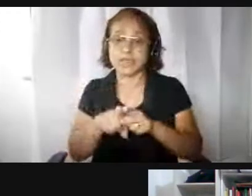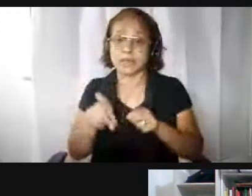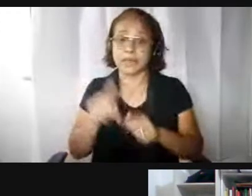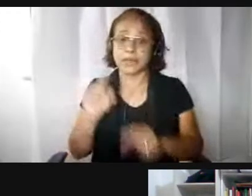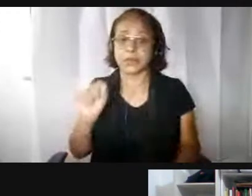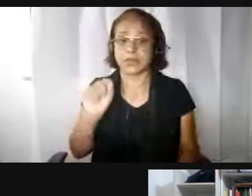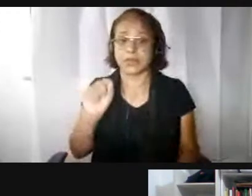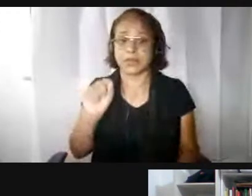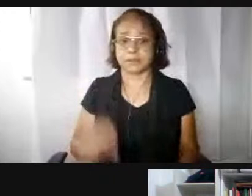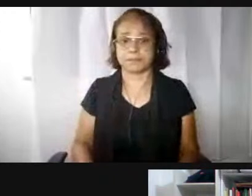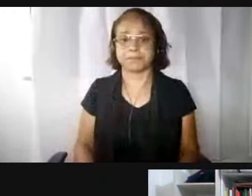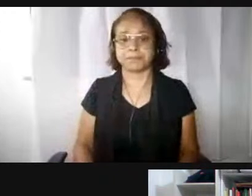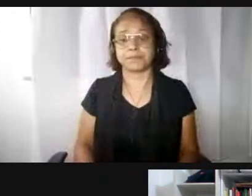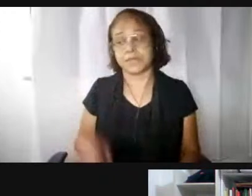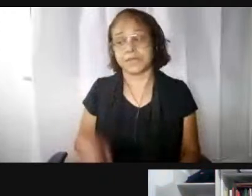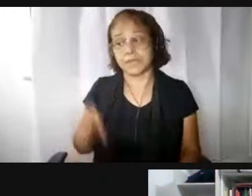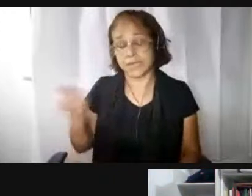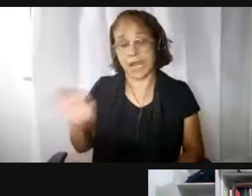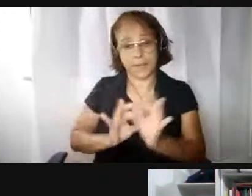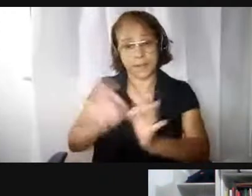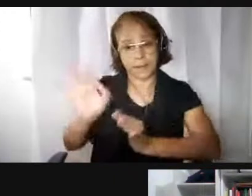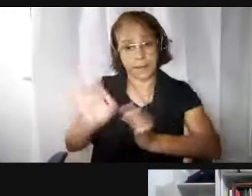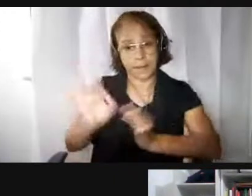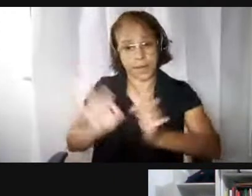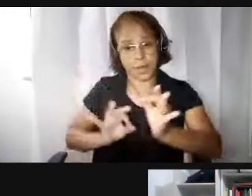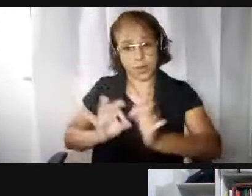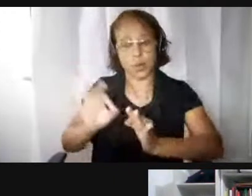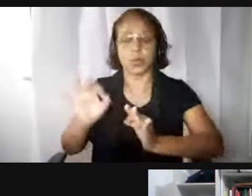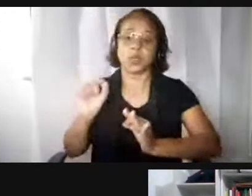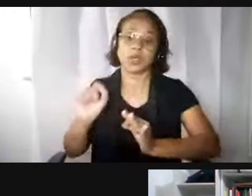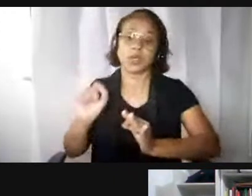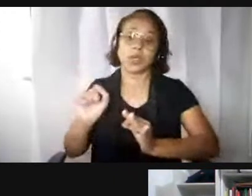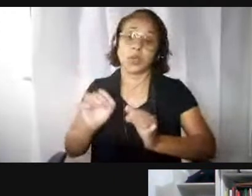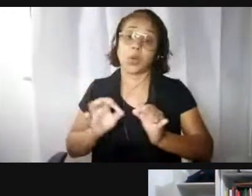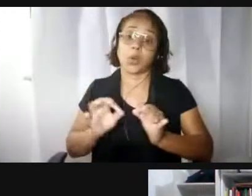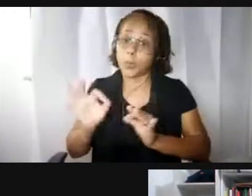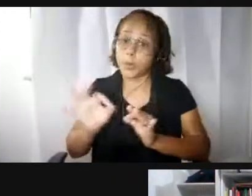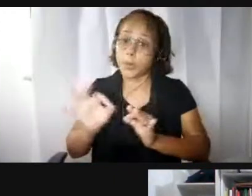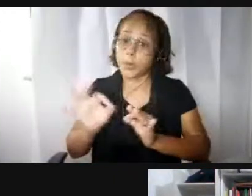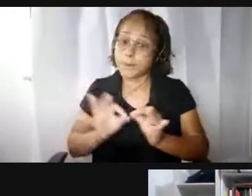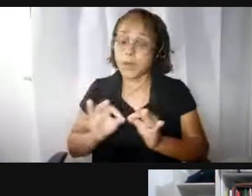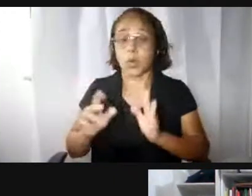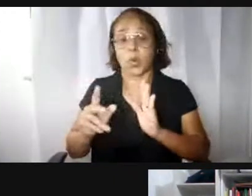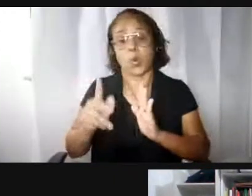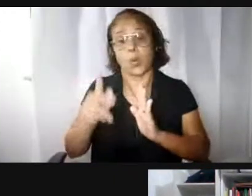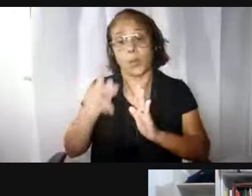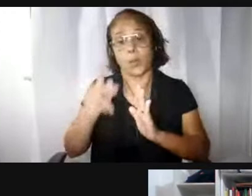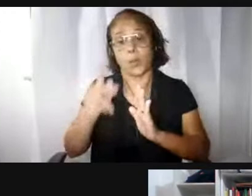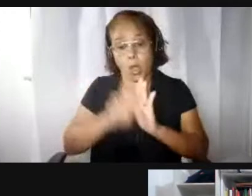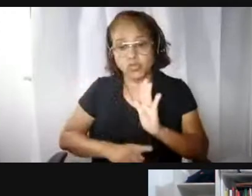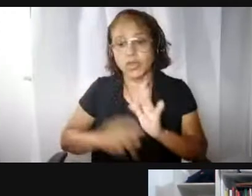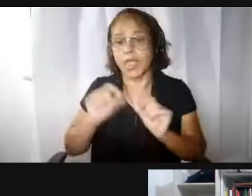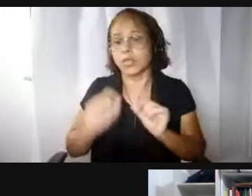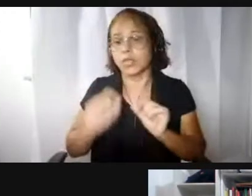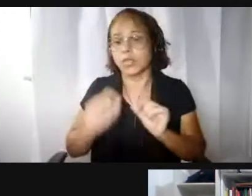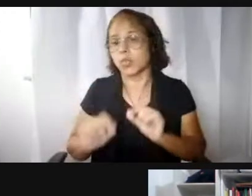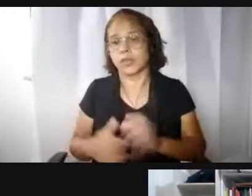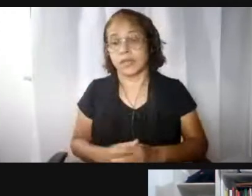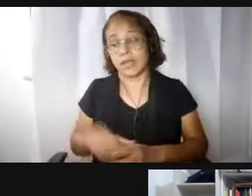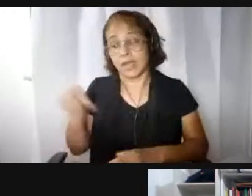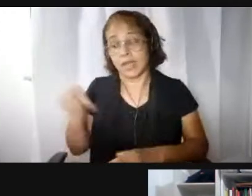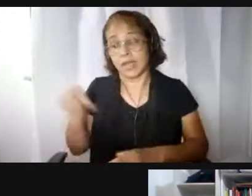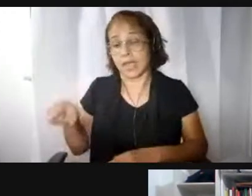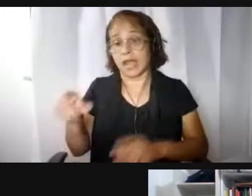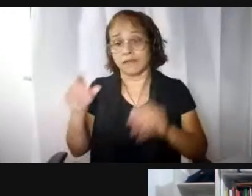elaborou um projeto para estudar escolas da década de 50 no Rio de Janeiro. Ela nem estava interessada, ela não pensava especificamente na